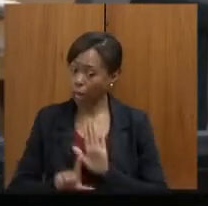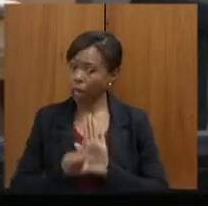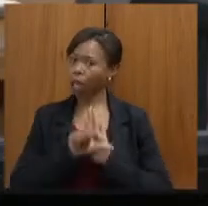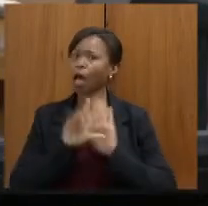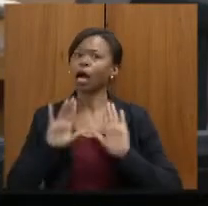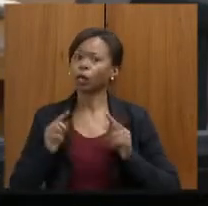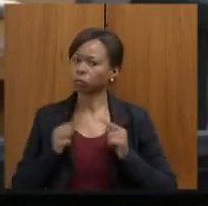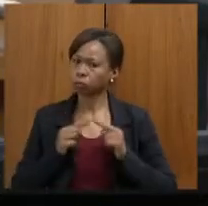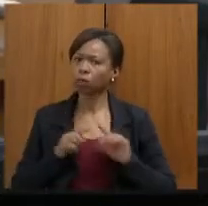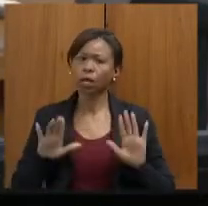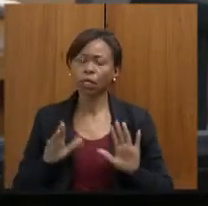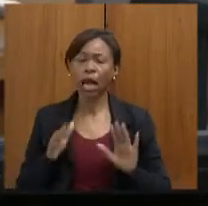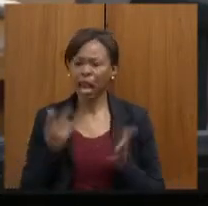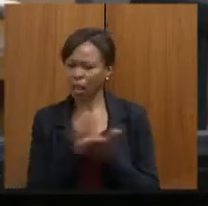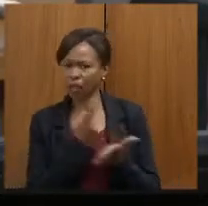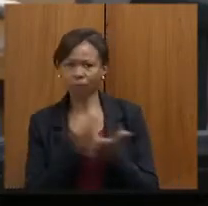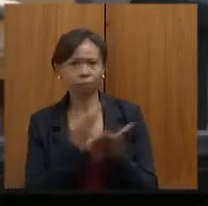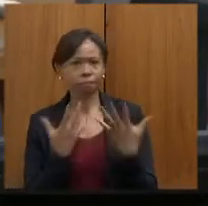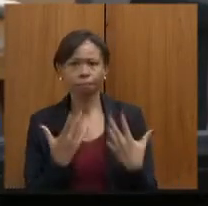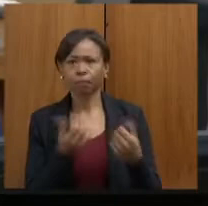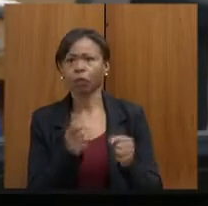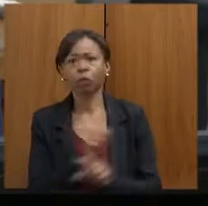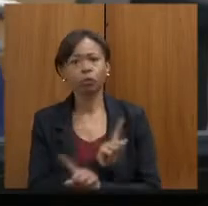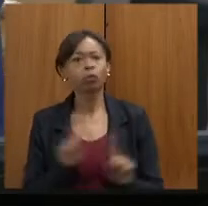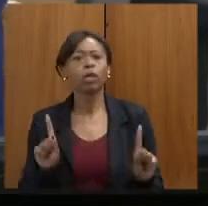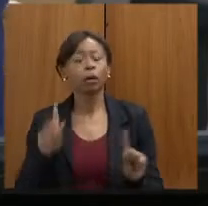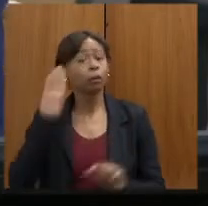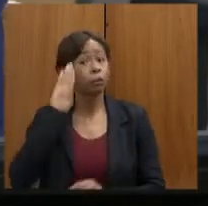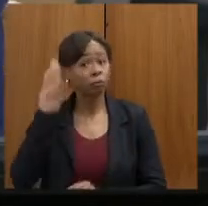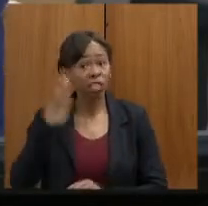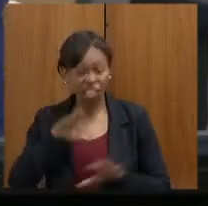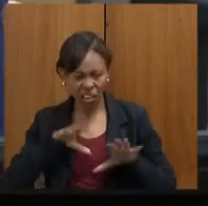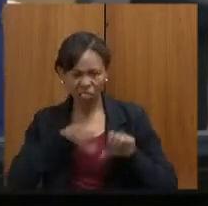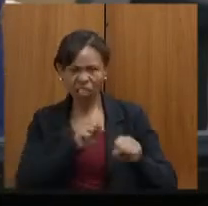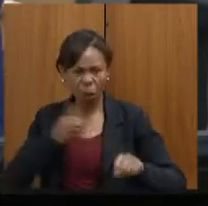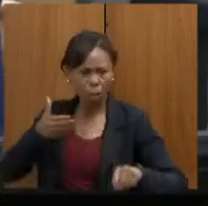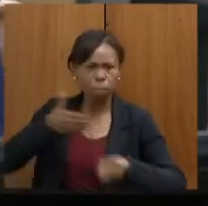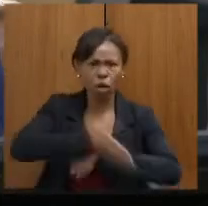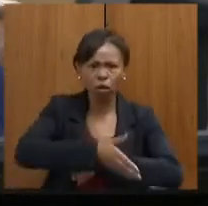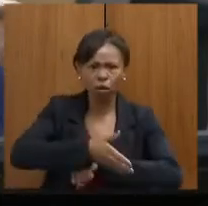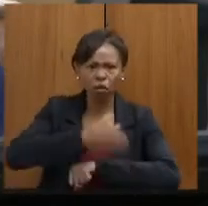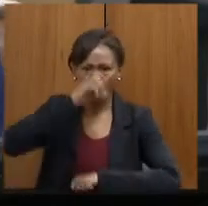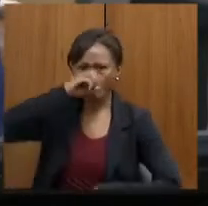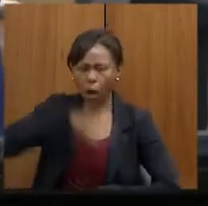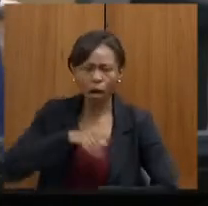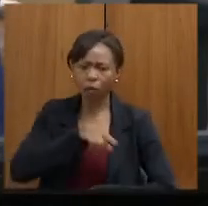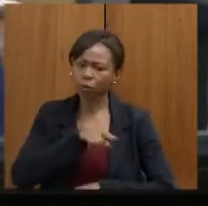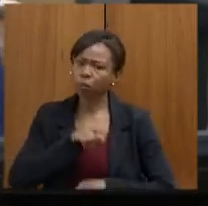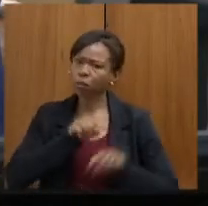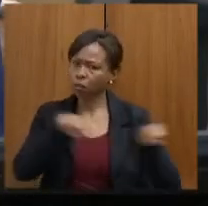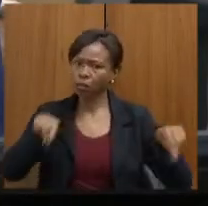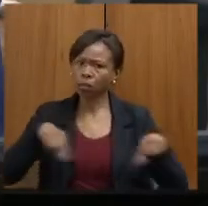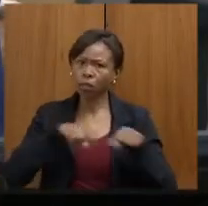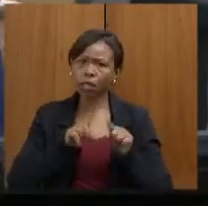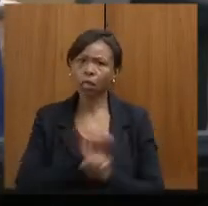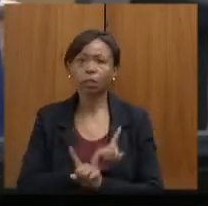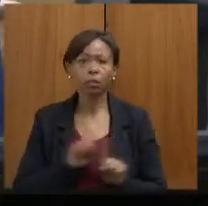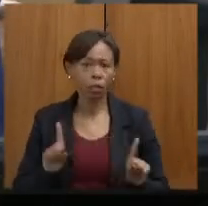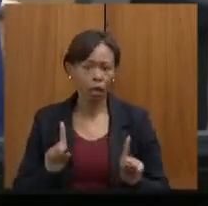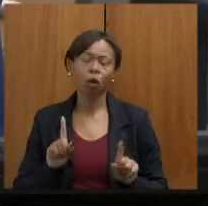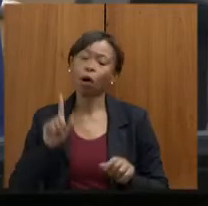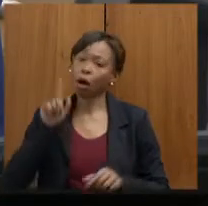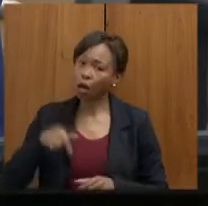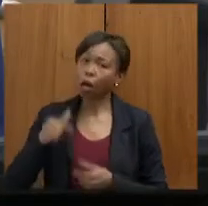nada errado e não apoiamos nada errado principalmente invasão de terra sem só pode ter certeza que é a o